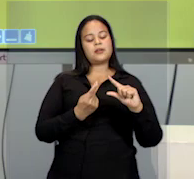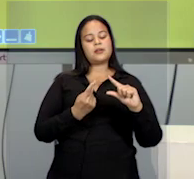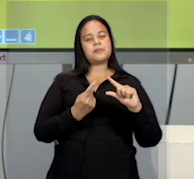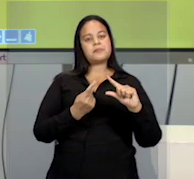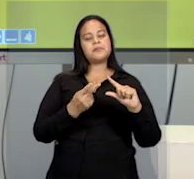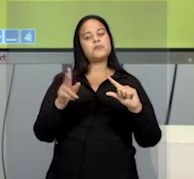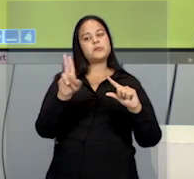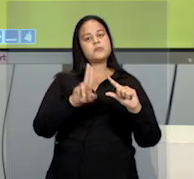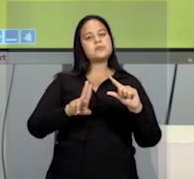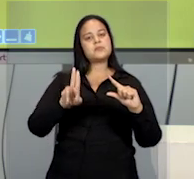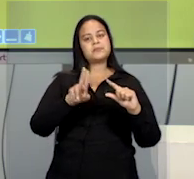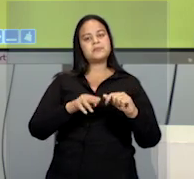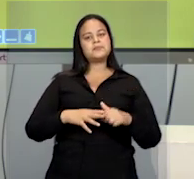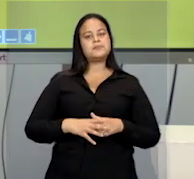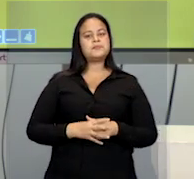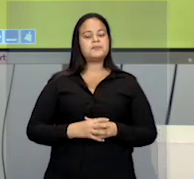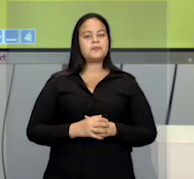ΔH.